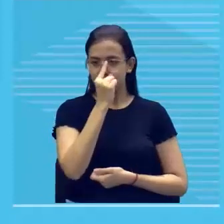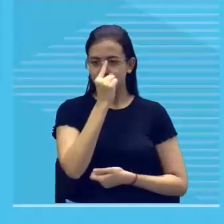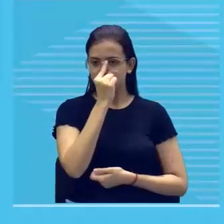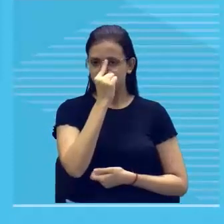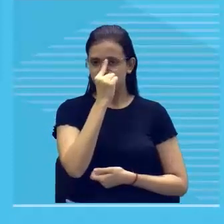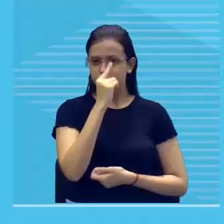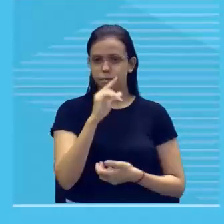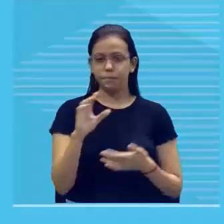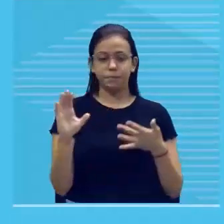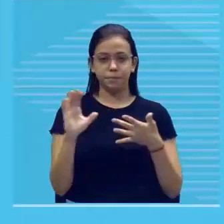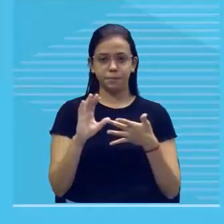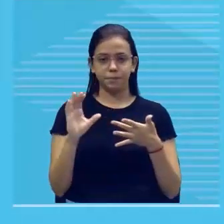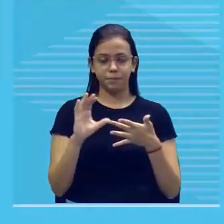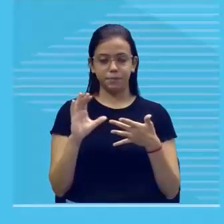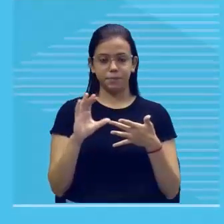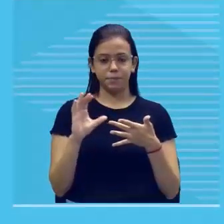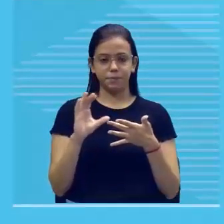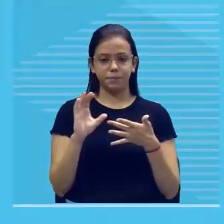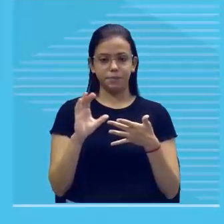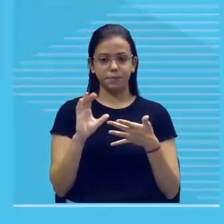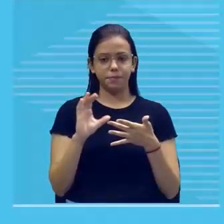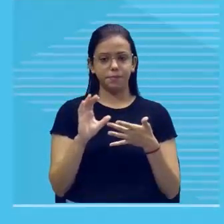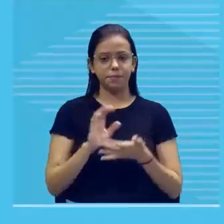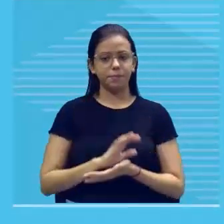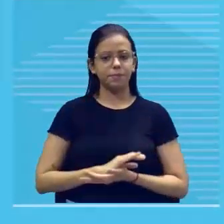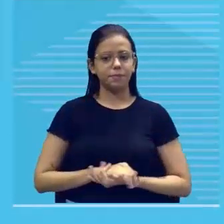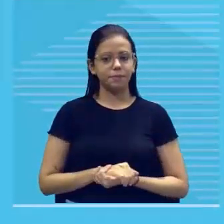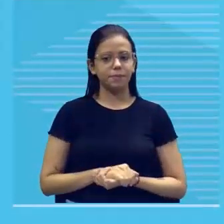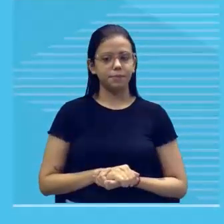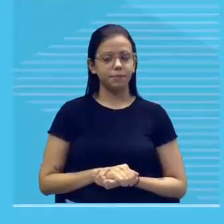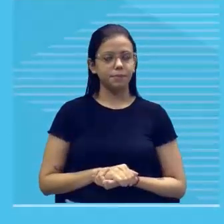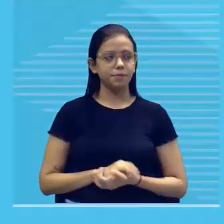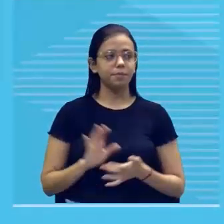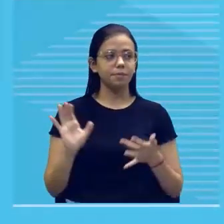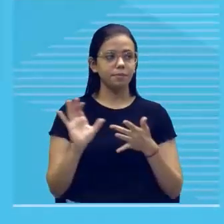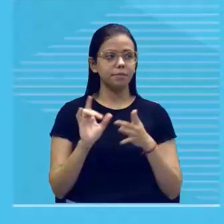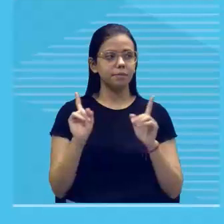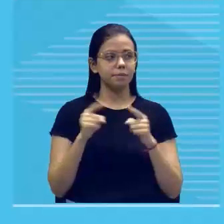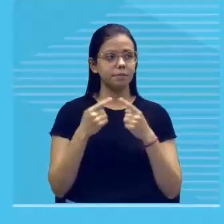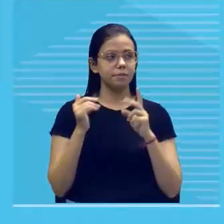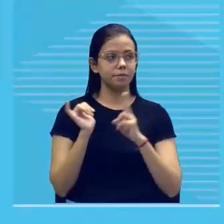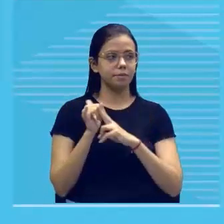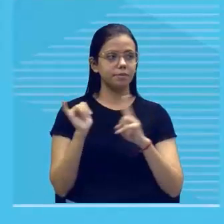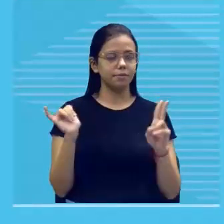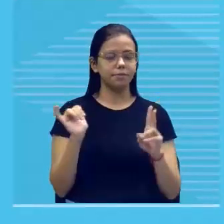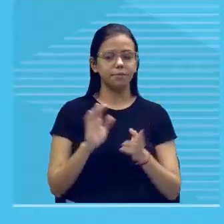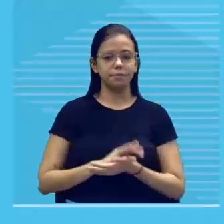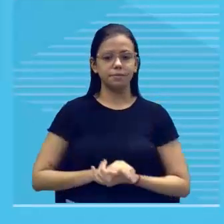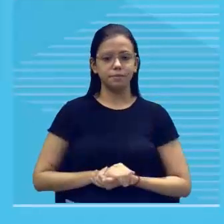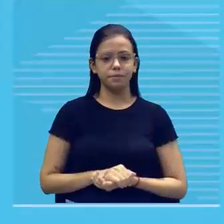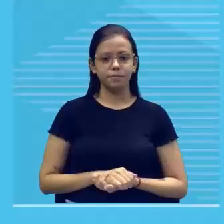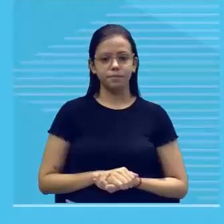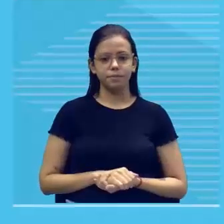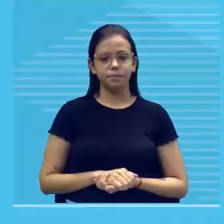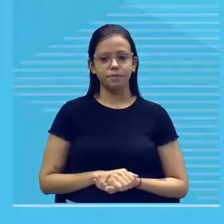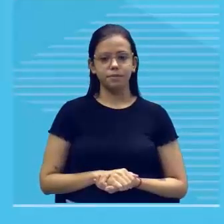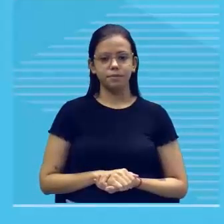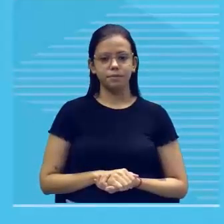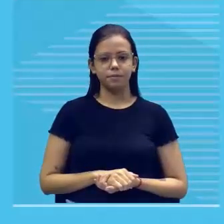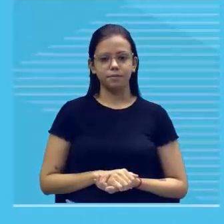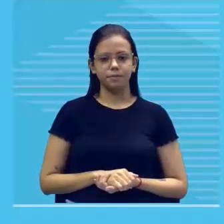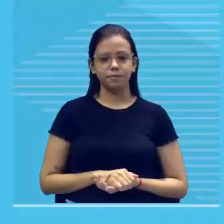a letra C meu povo tá letras e de canal educação e